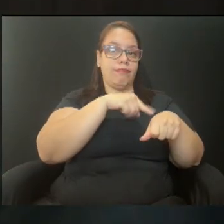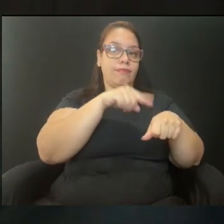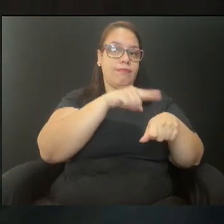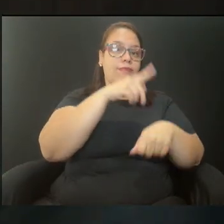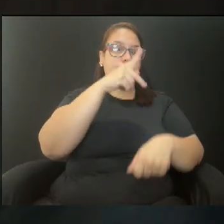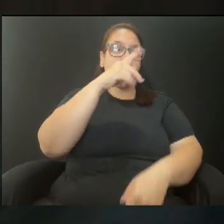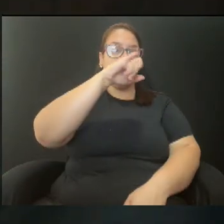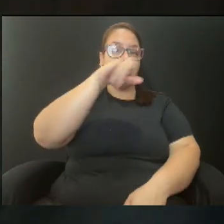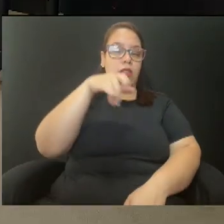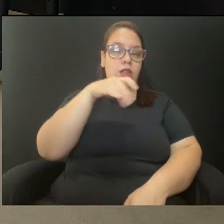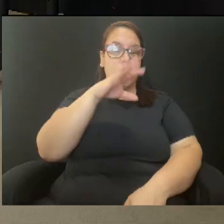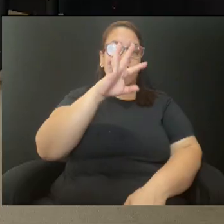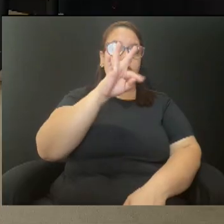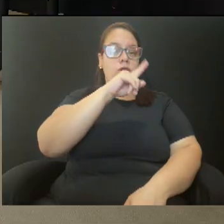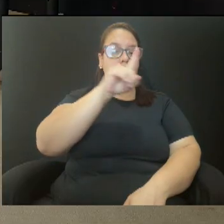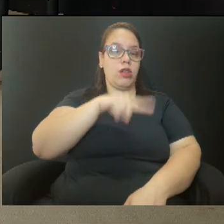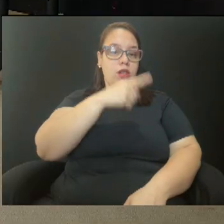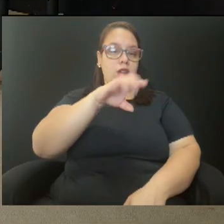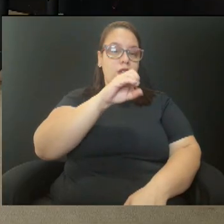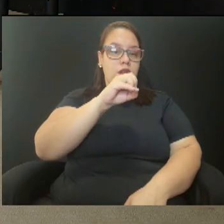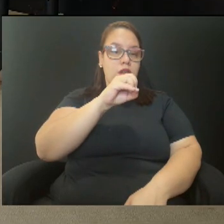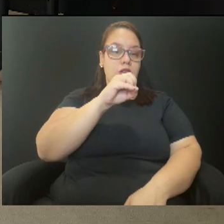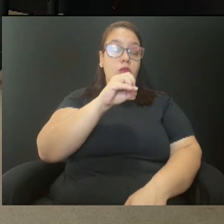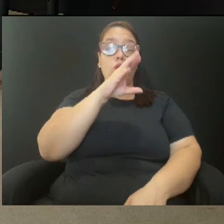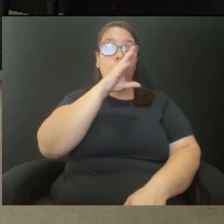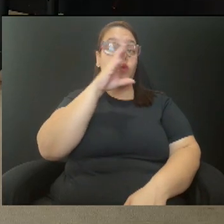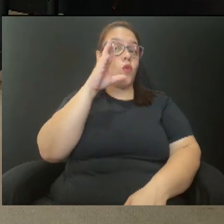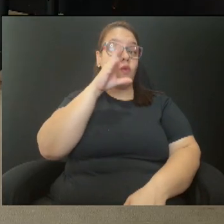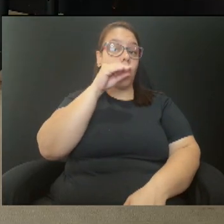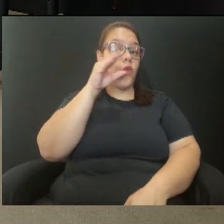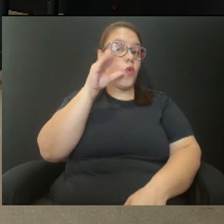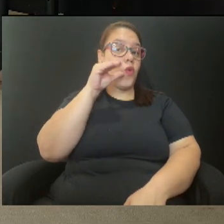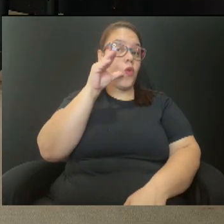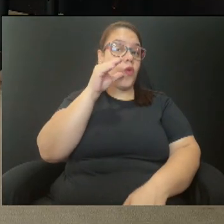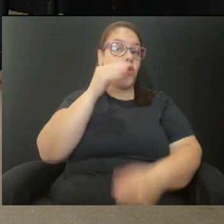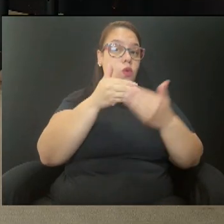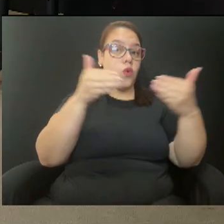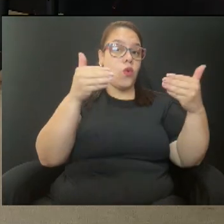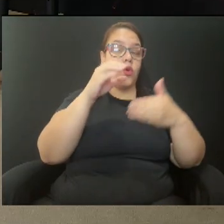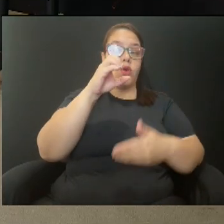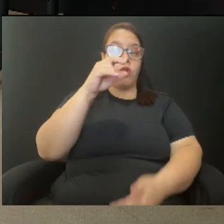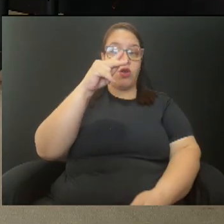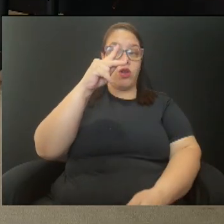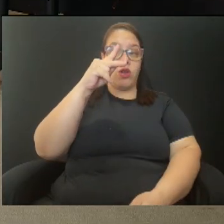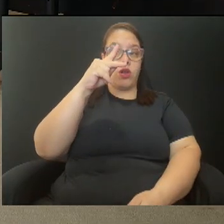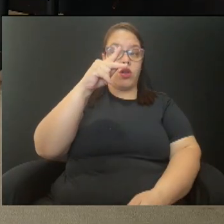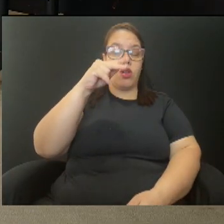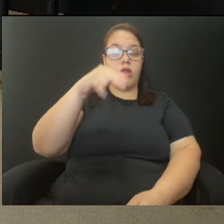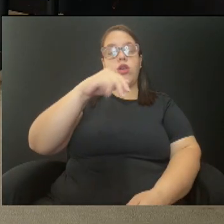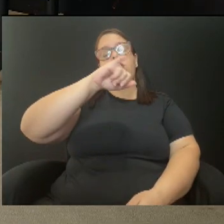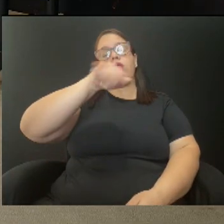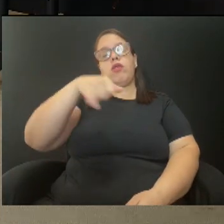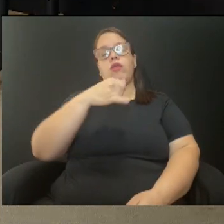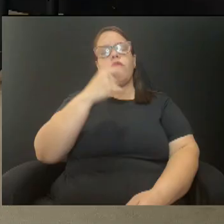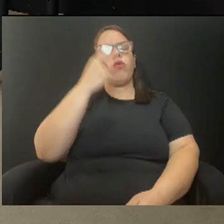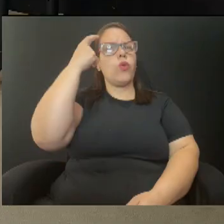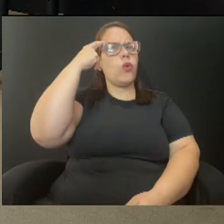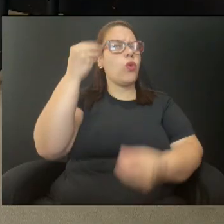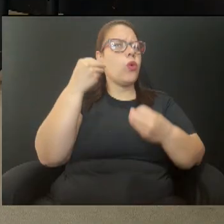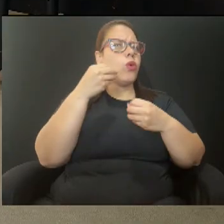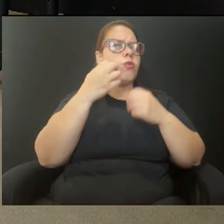daí o funcionário abre ali o seu CNPJ e ele pensa, como a empresa não vai